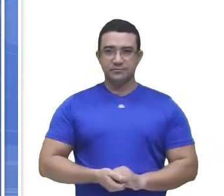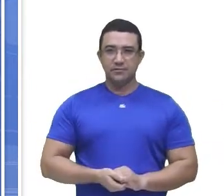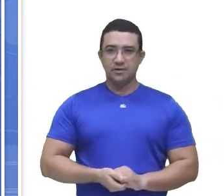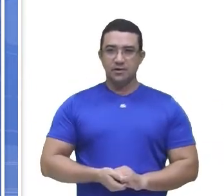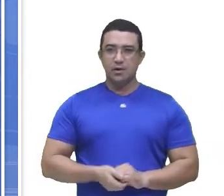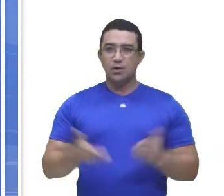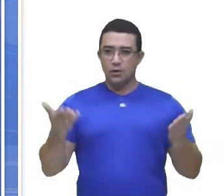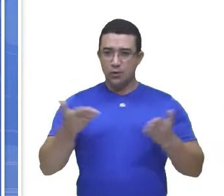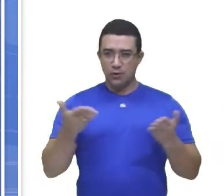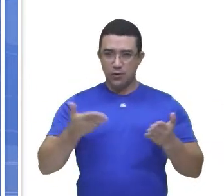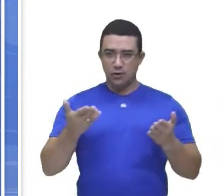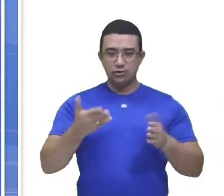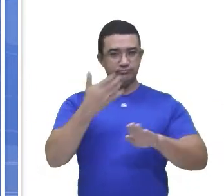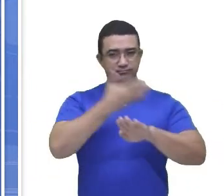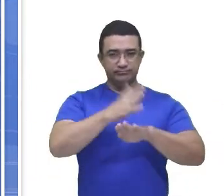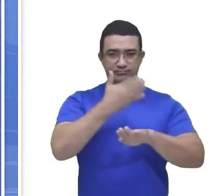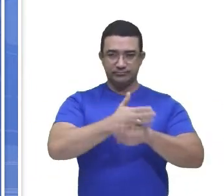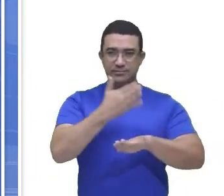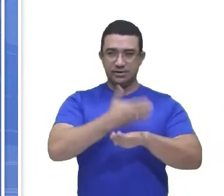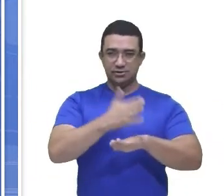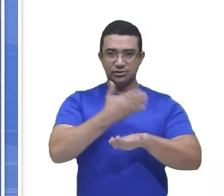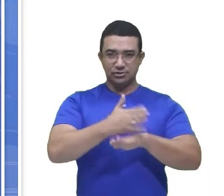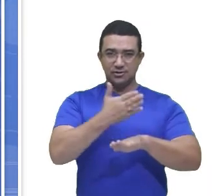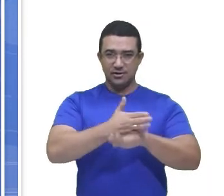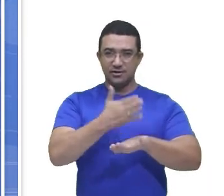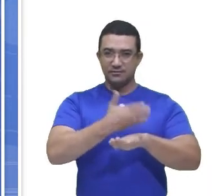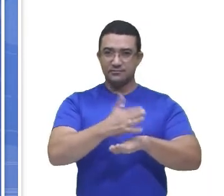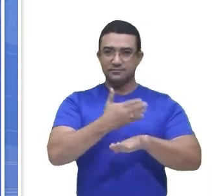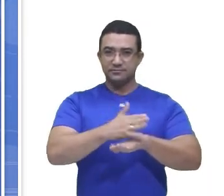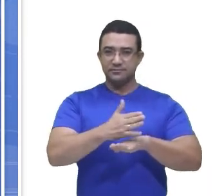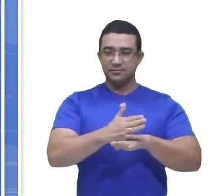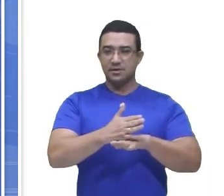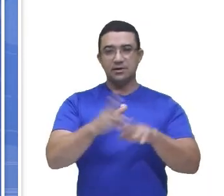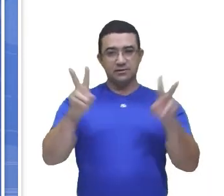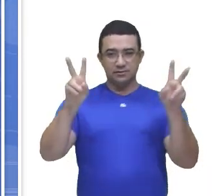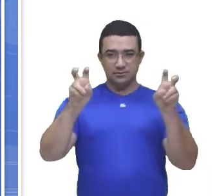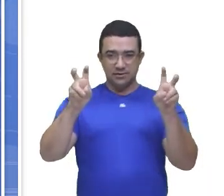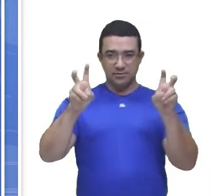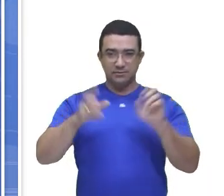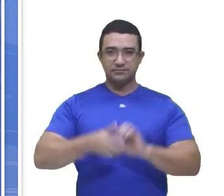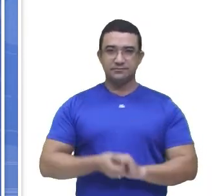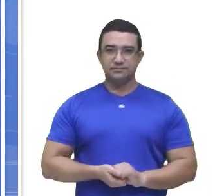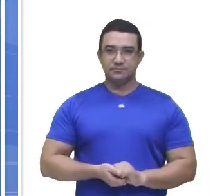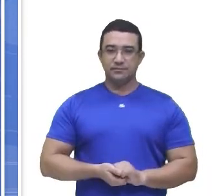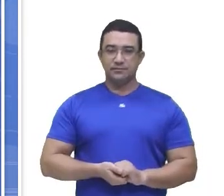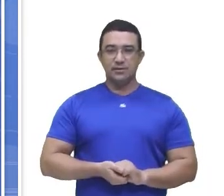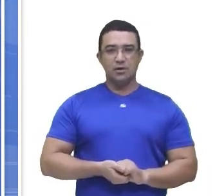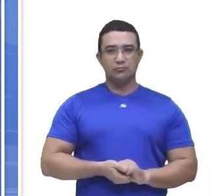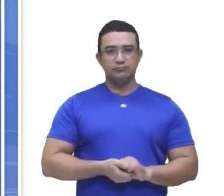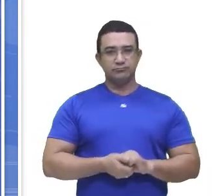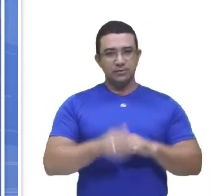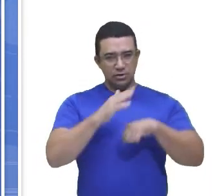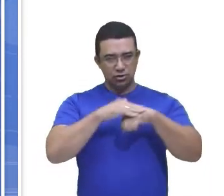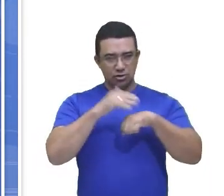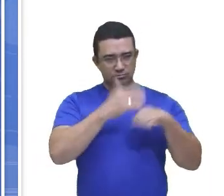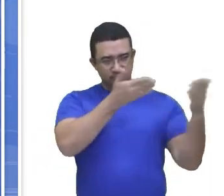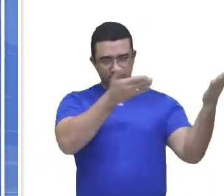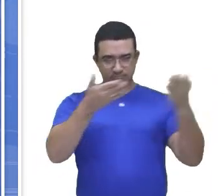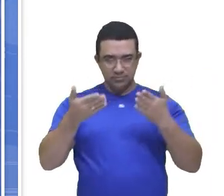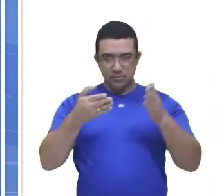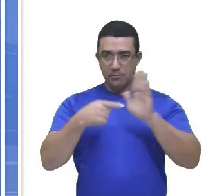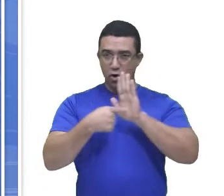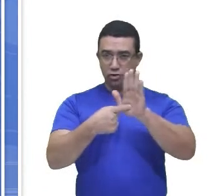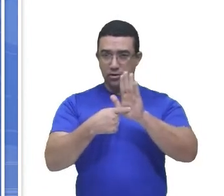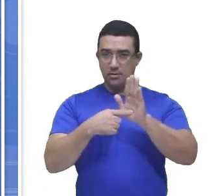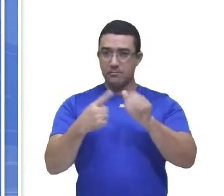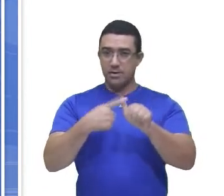hoje nós vamos para o exercitando, vamos praticar esses heterotônicos. Então eu os convido agora à primeira questão.